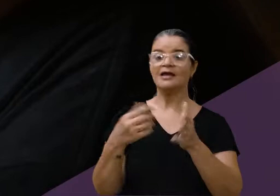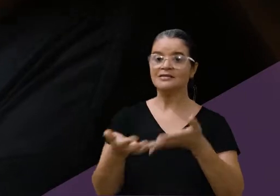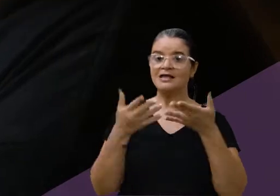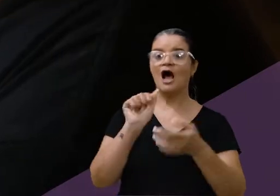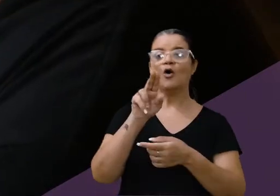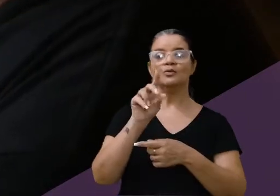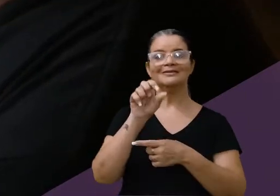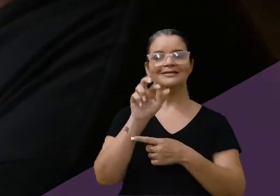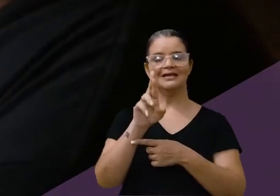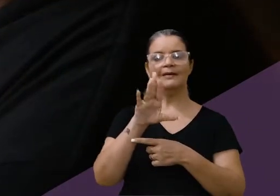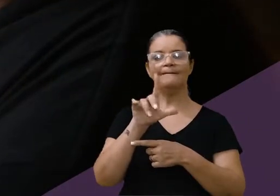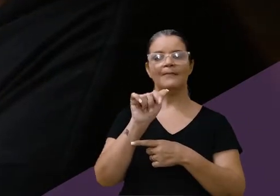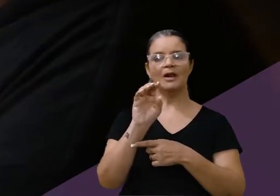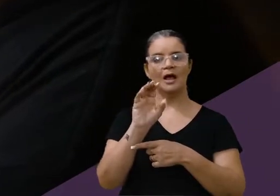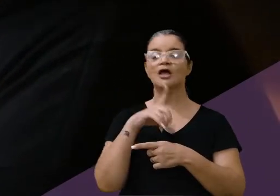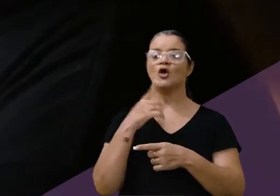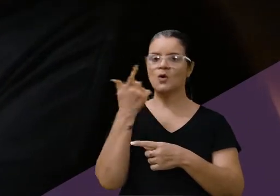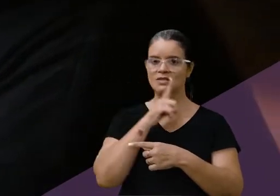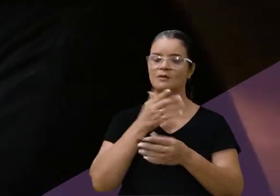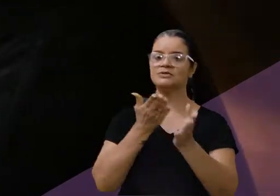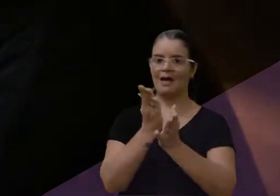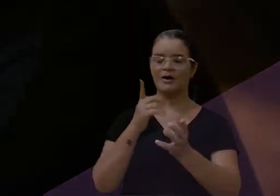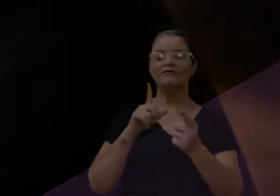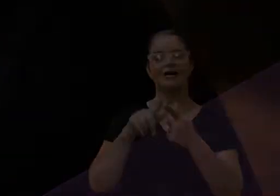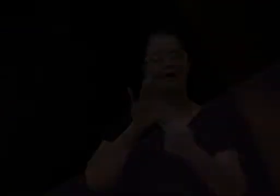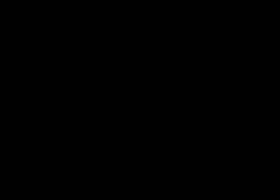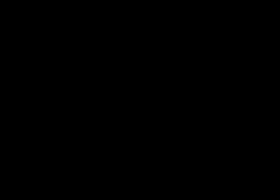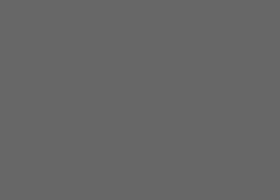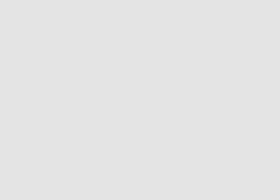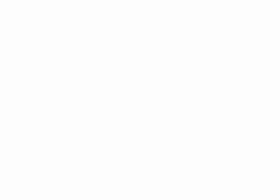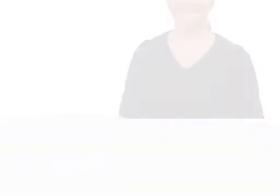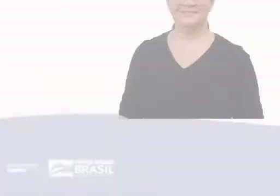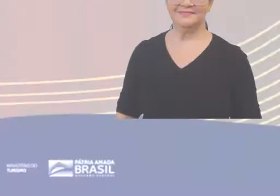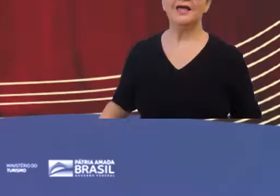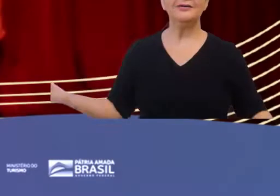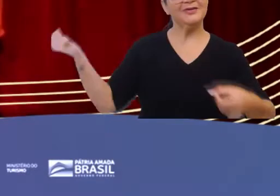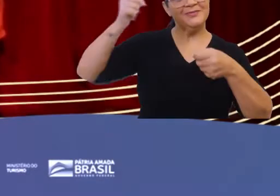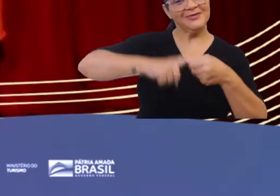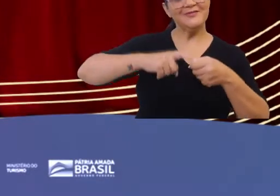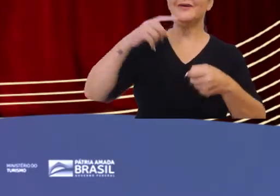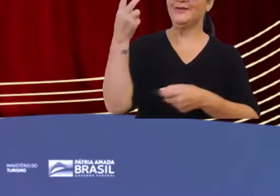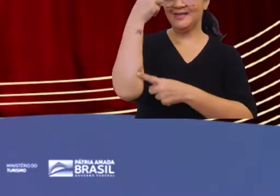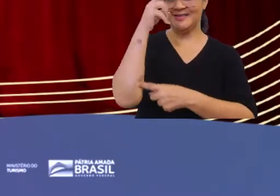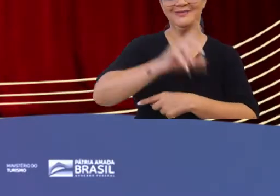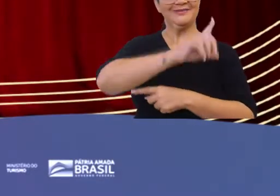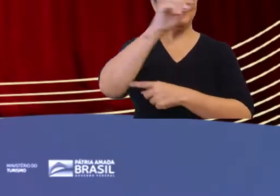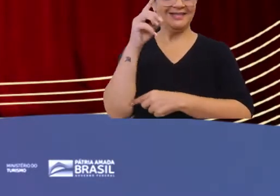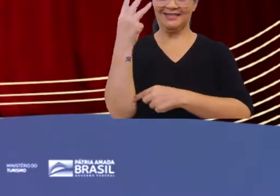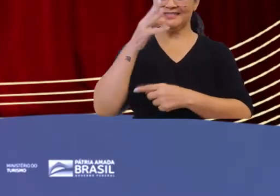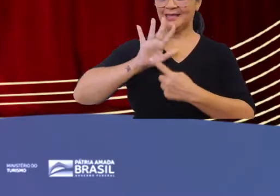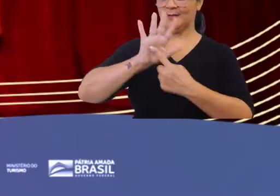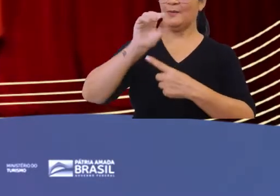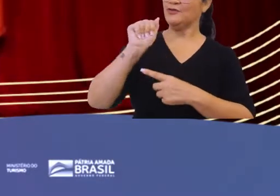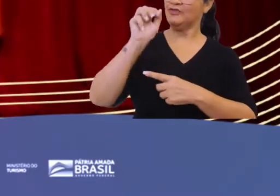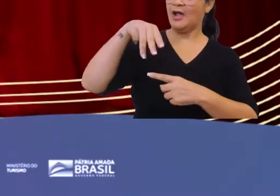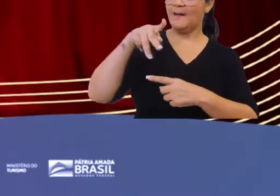Aldi Blanc, a gente conseguiu aprovar esse projeto, que é a Mostra AMP de Música. Estamos de volta no segundo dia da